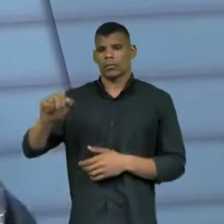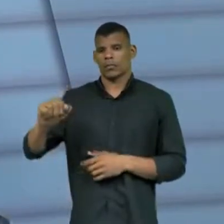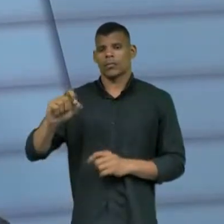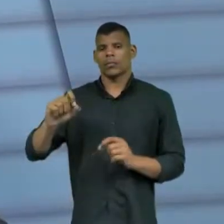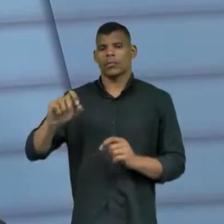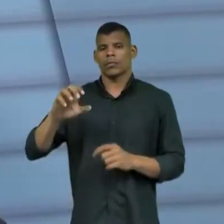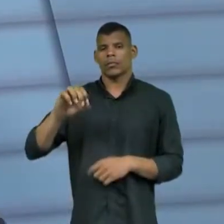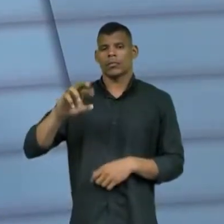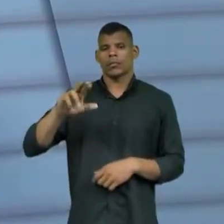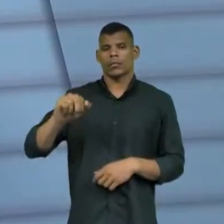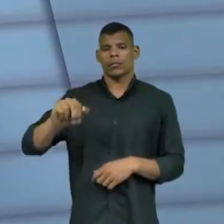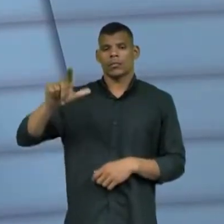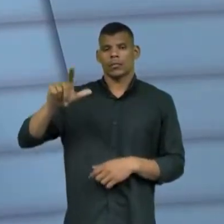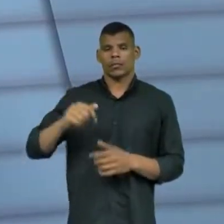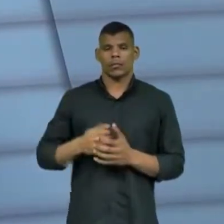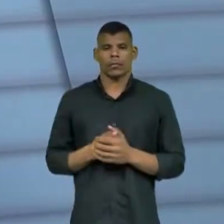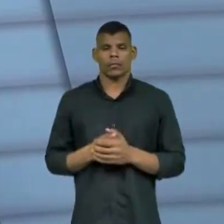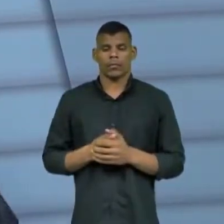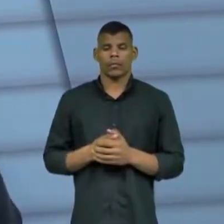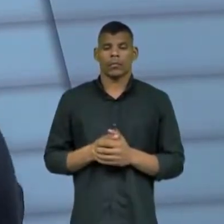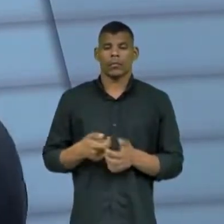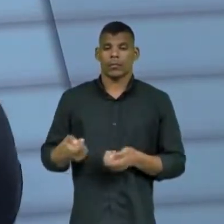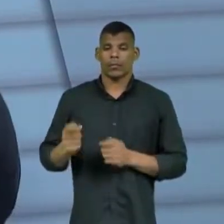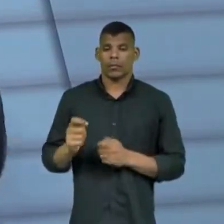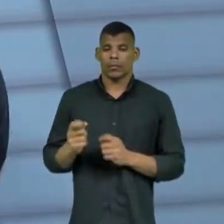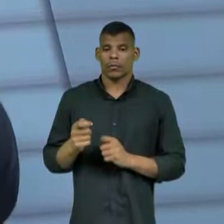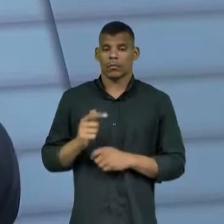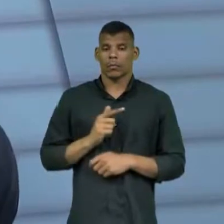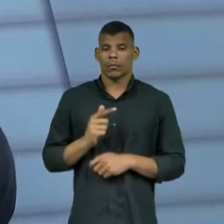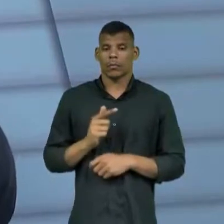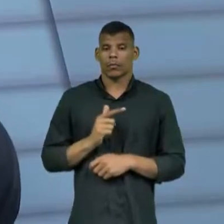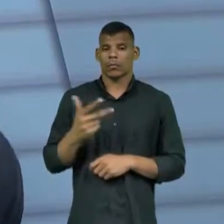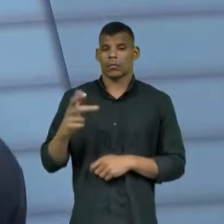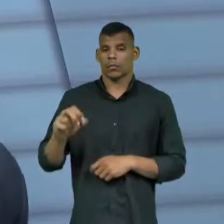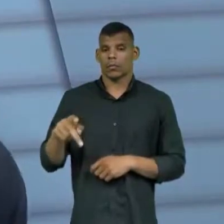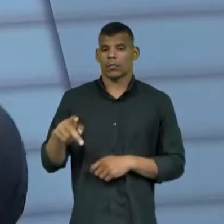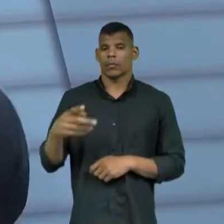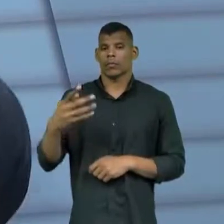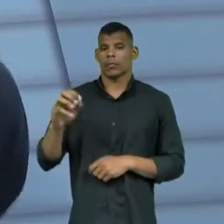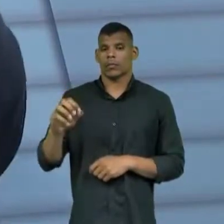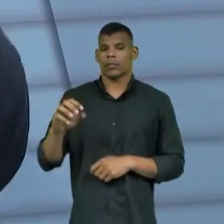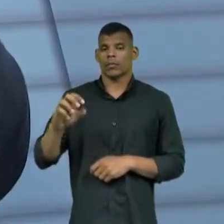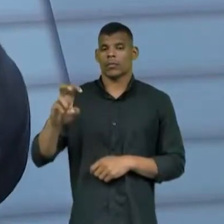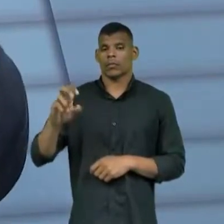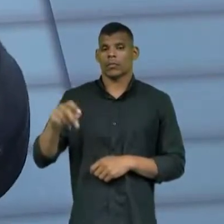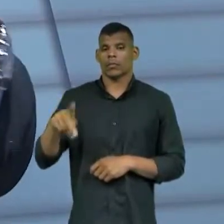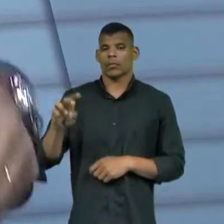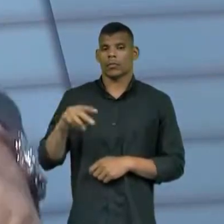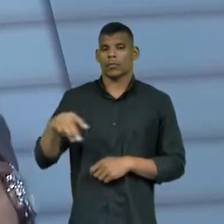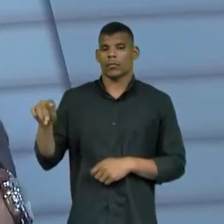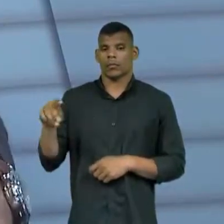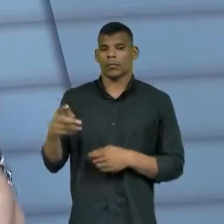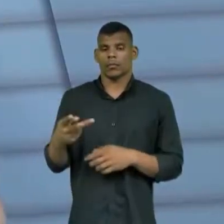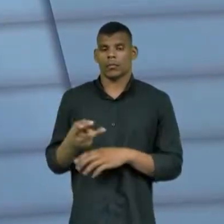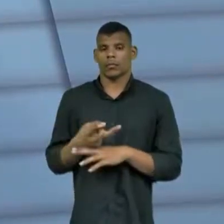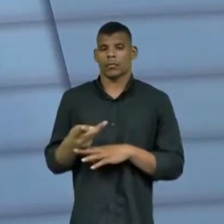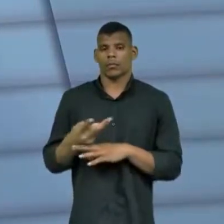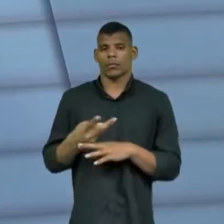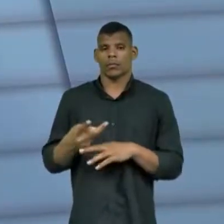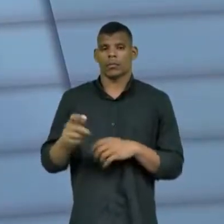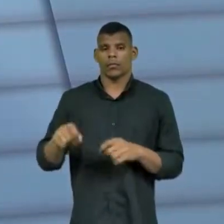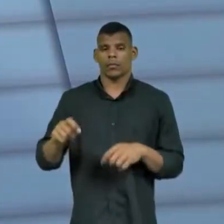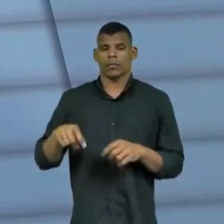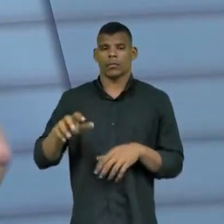atrai peixe. Então, os pescadores que estão andando a 30, 40, 50 quilômetros de distância para buscar peixe, eles podem pegar a